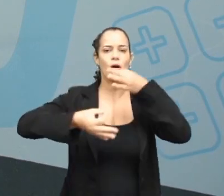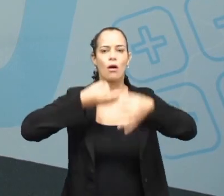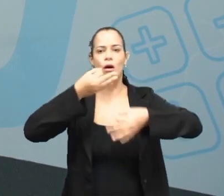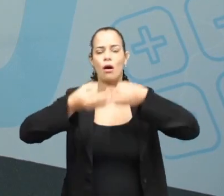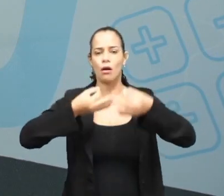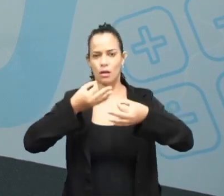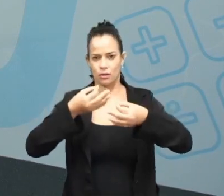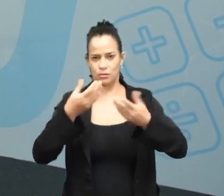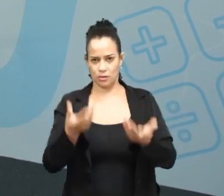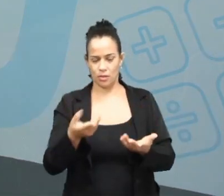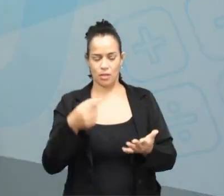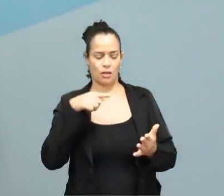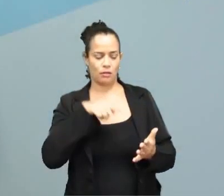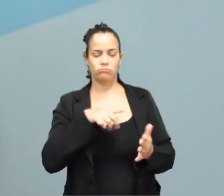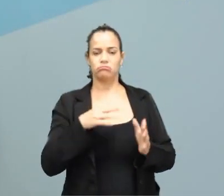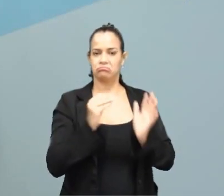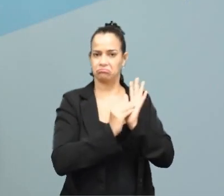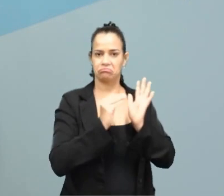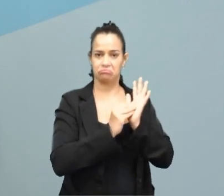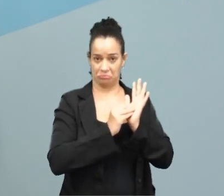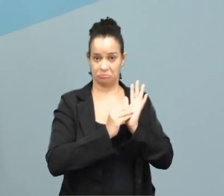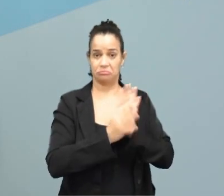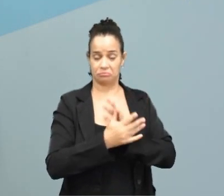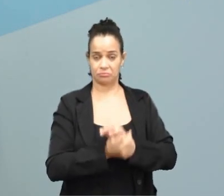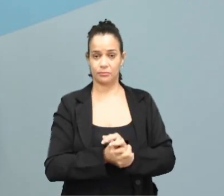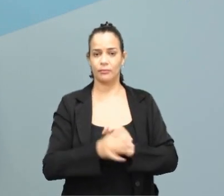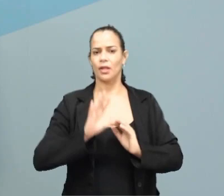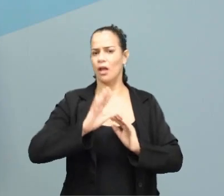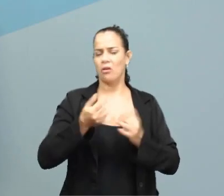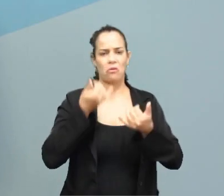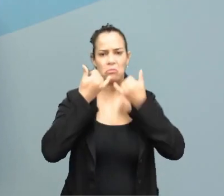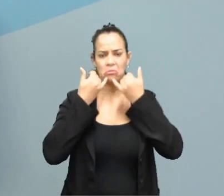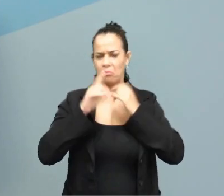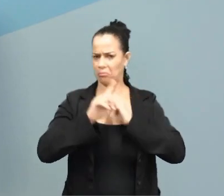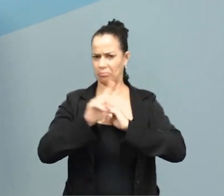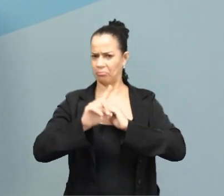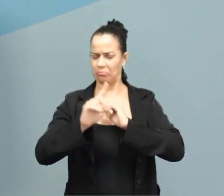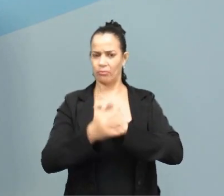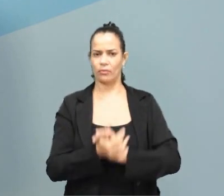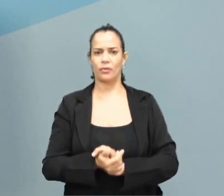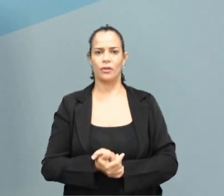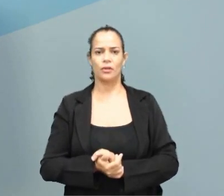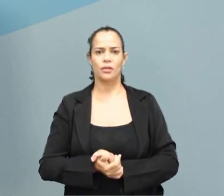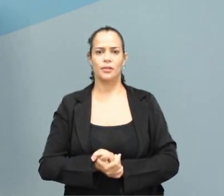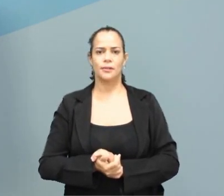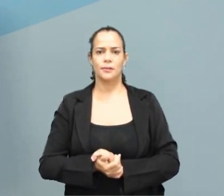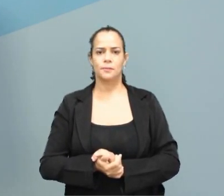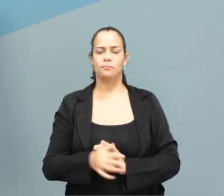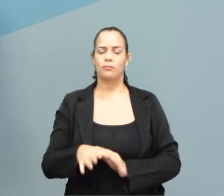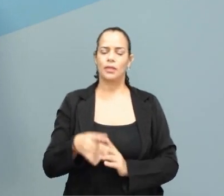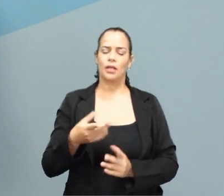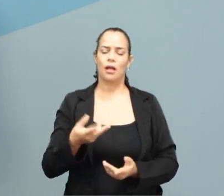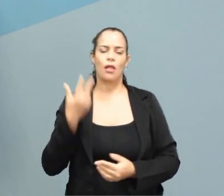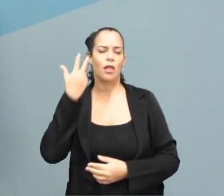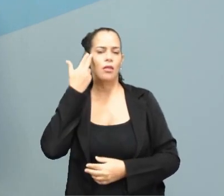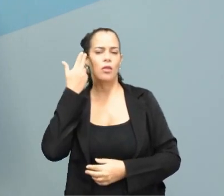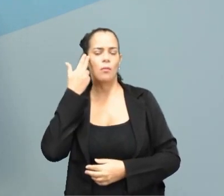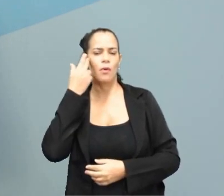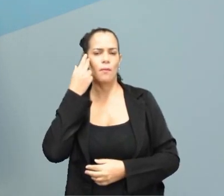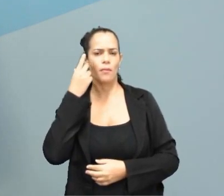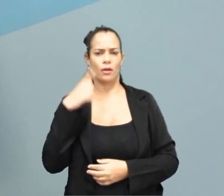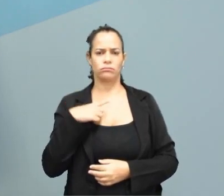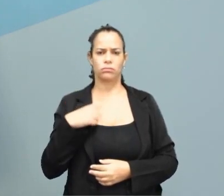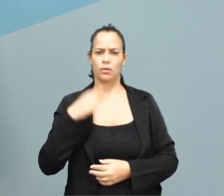respeito do que está sendo colocado. Já a notícia não. A notícia ela geralmente pega um